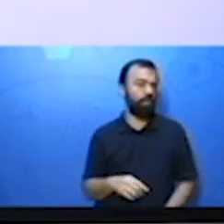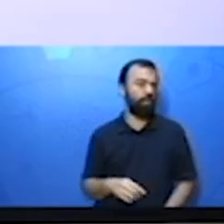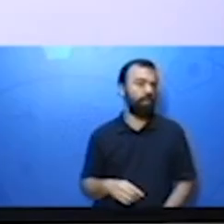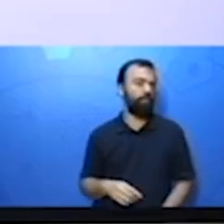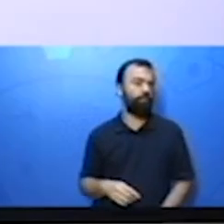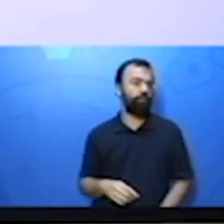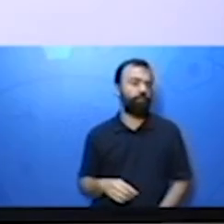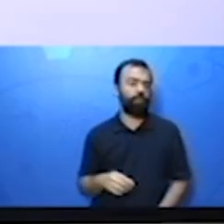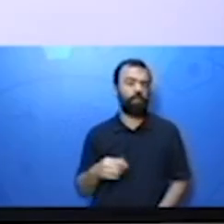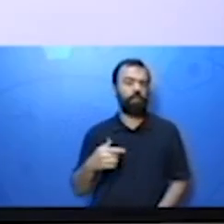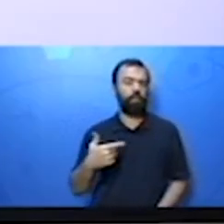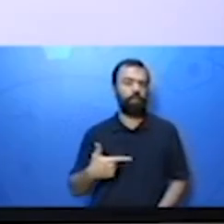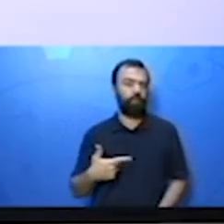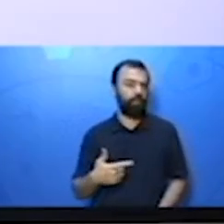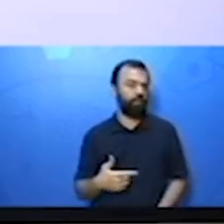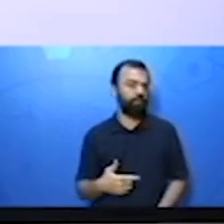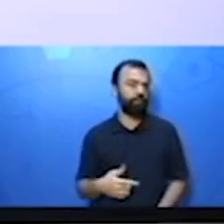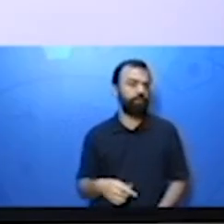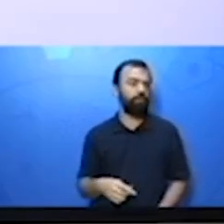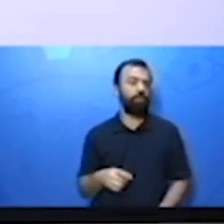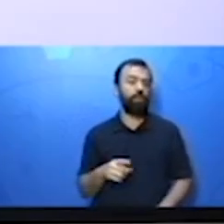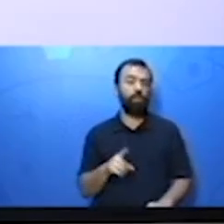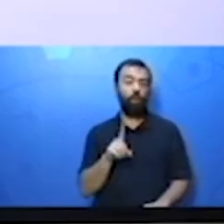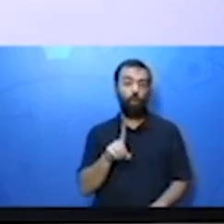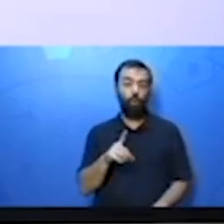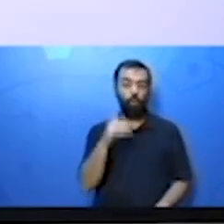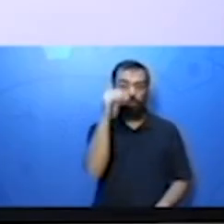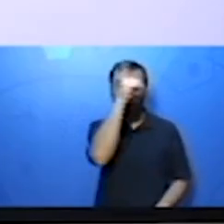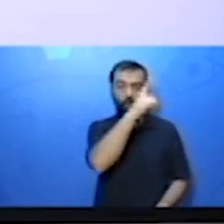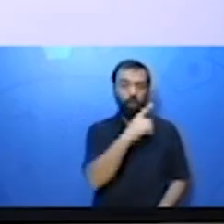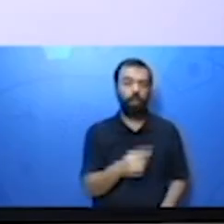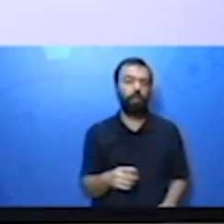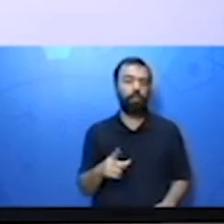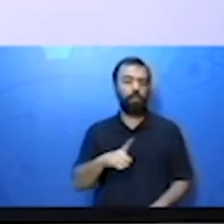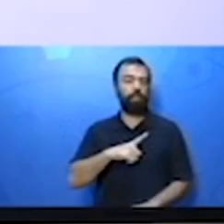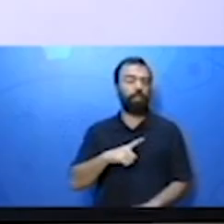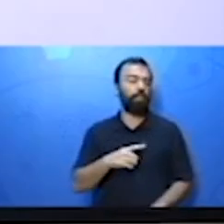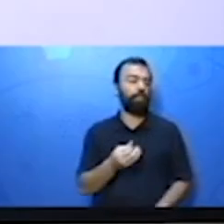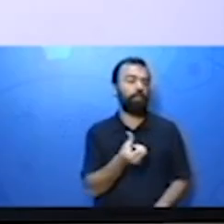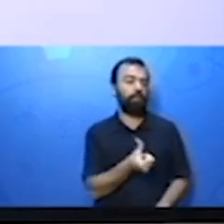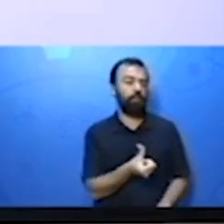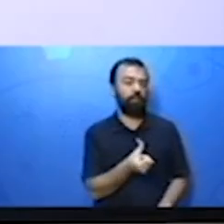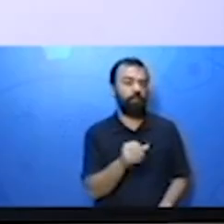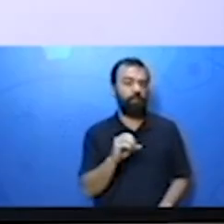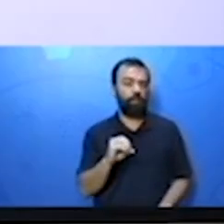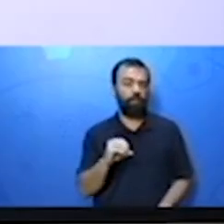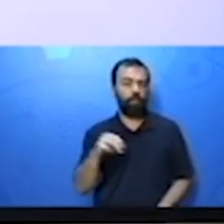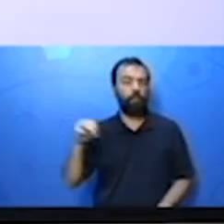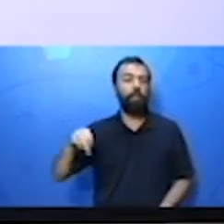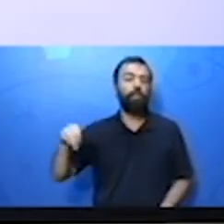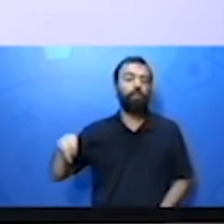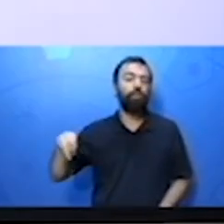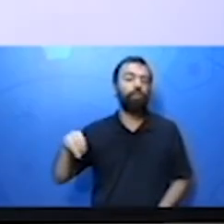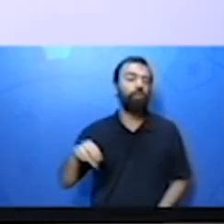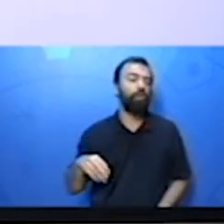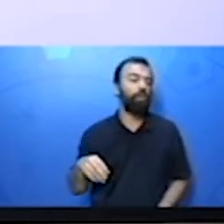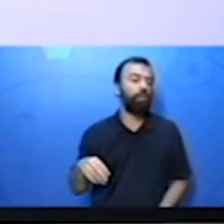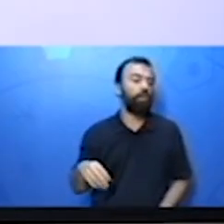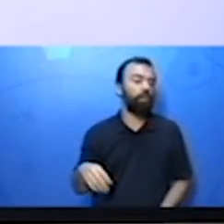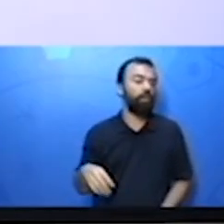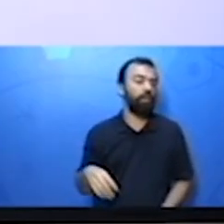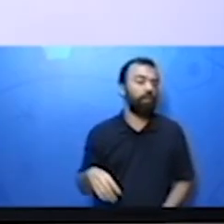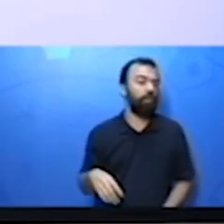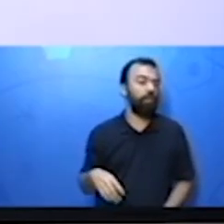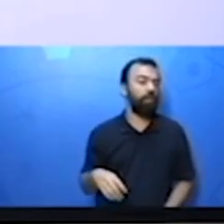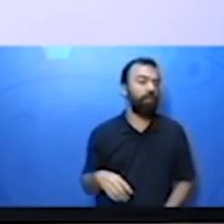7. Se uma hora tem 60 minutos, quantos minutos tem 3 horas? Uma hora tem